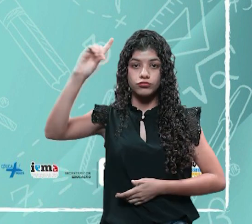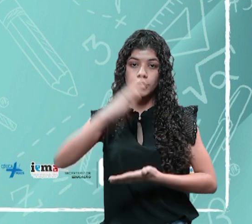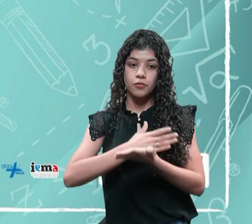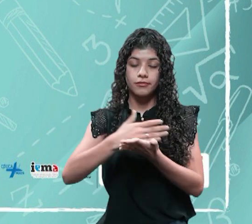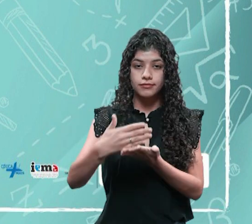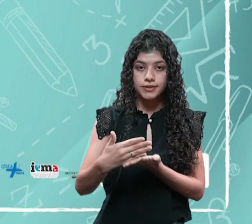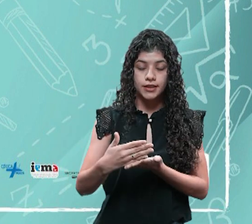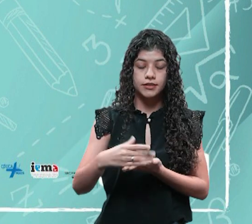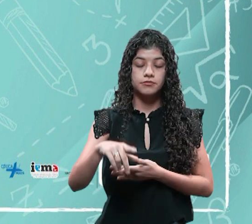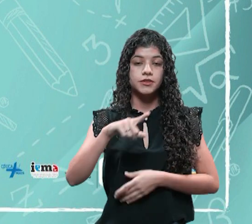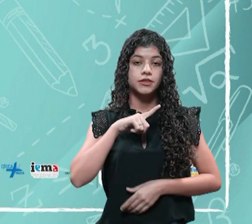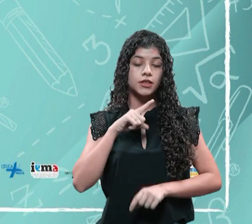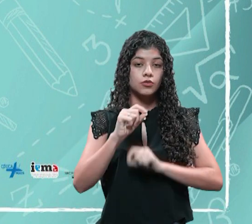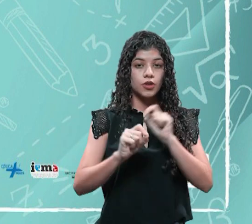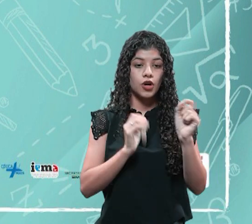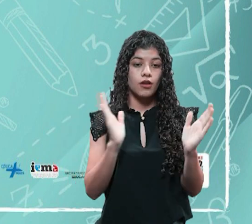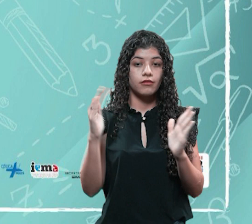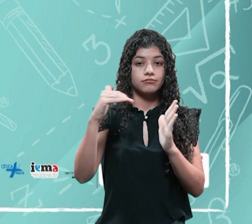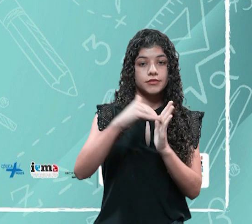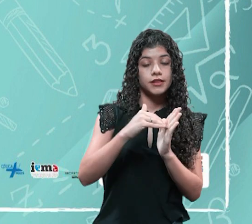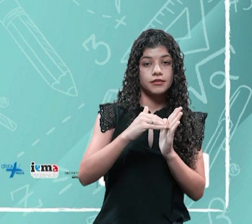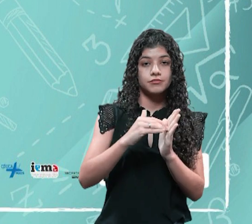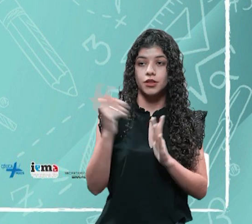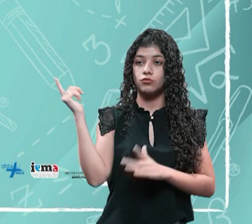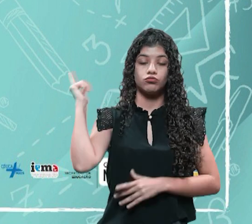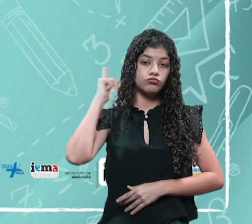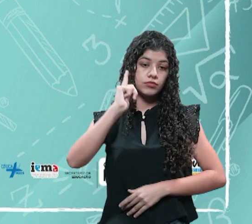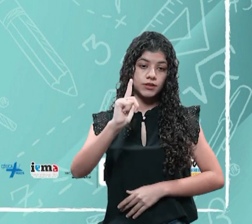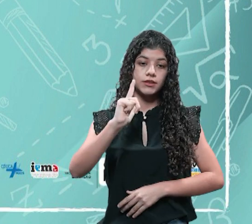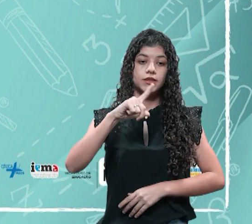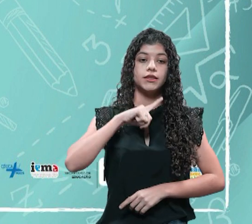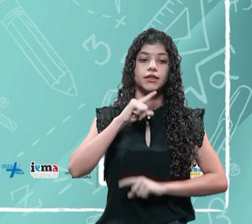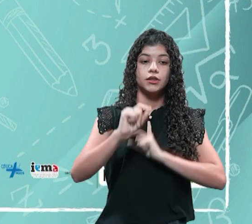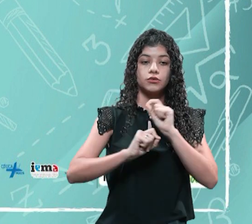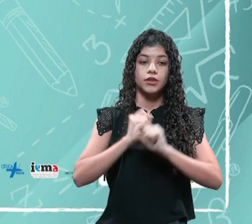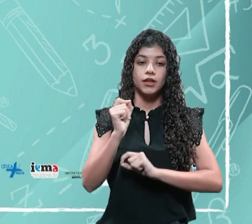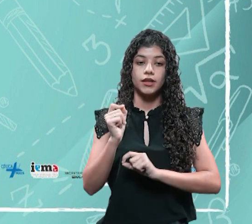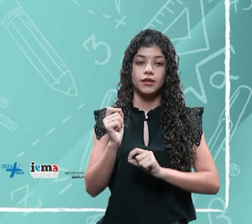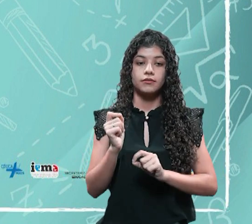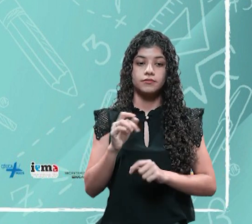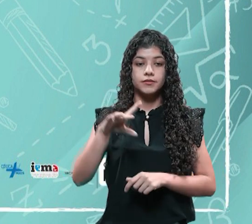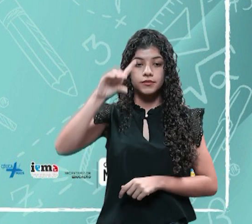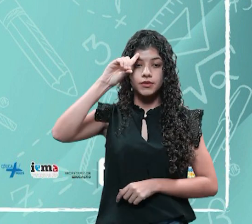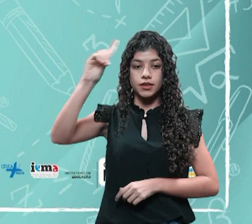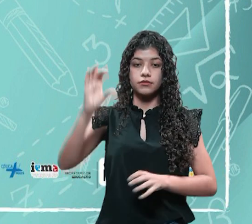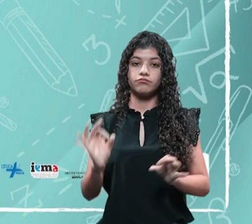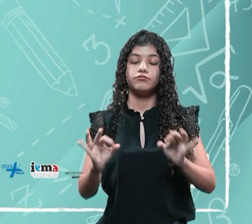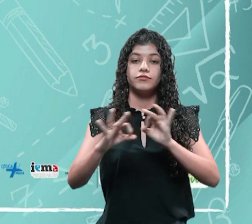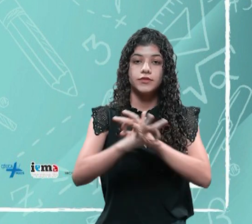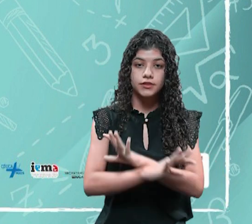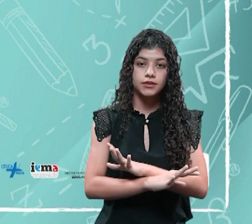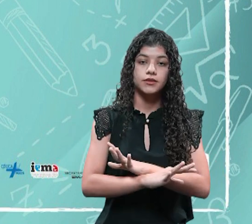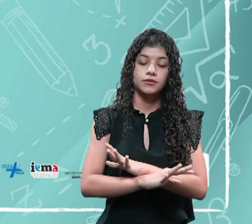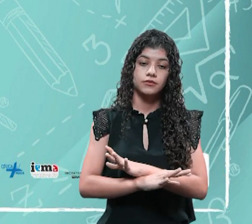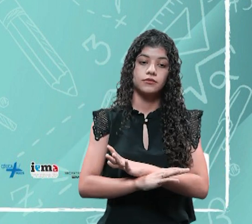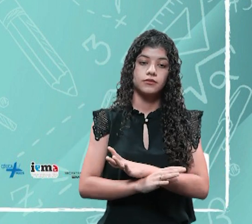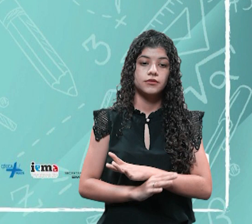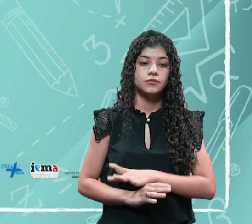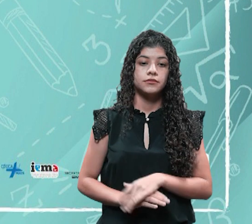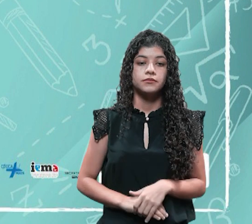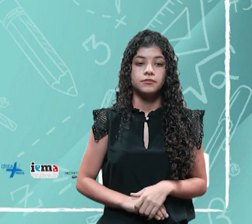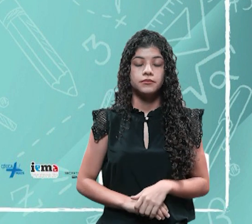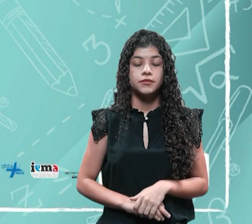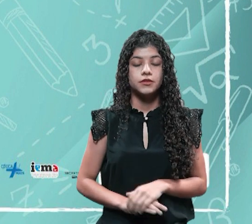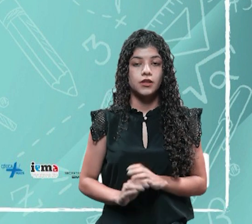inicial, uma data limite, se ela não alcançar essa data limite, tem a data final, ela tem a oportunidade da data final para que a tarefa